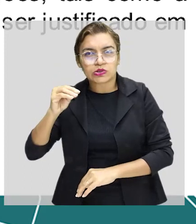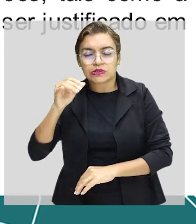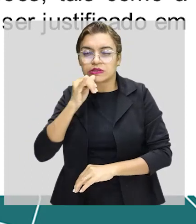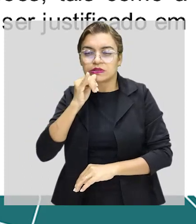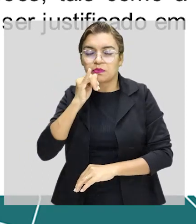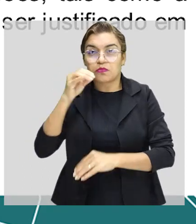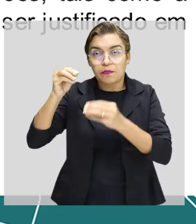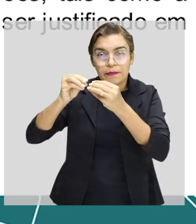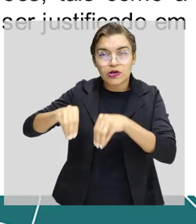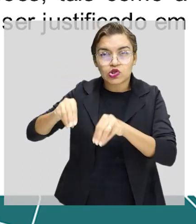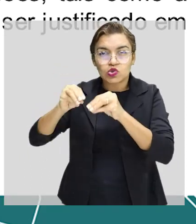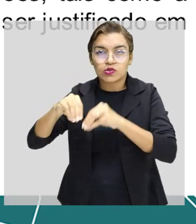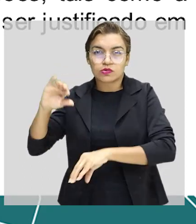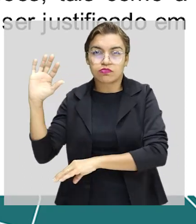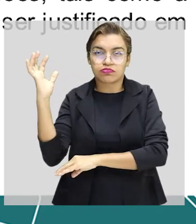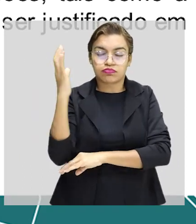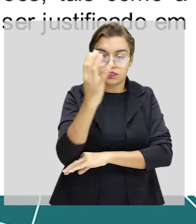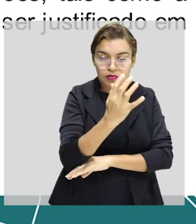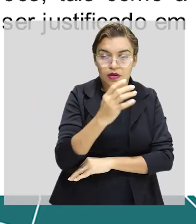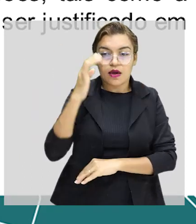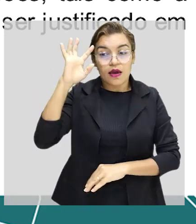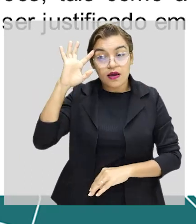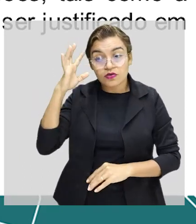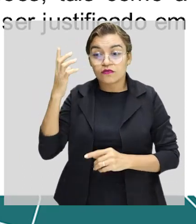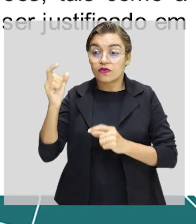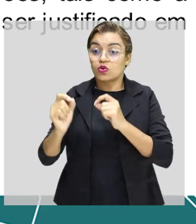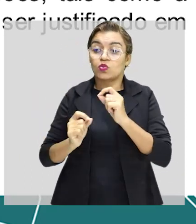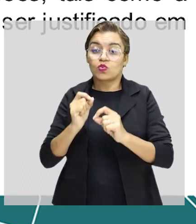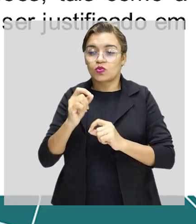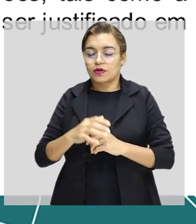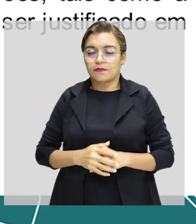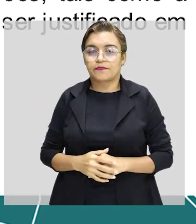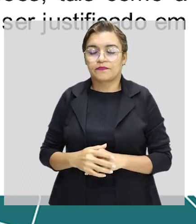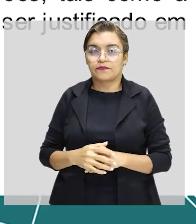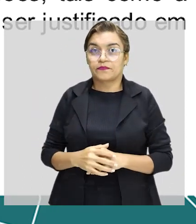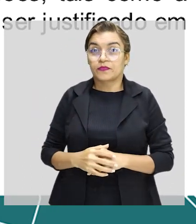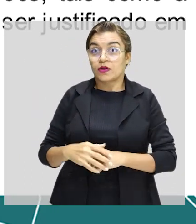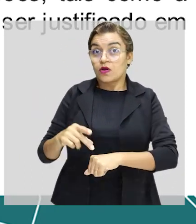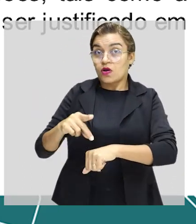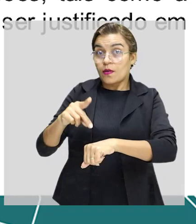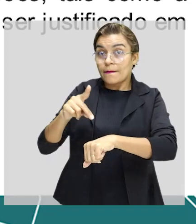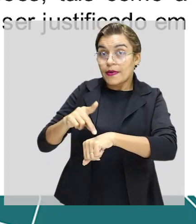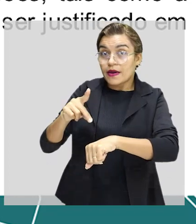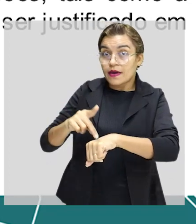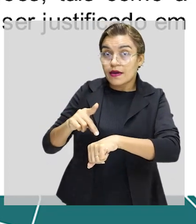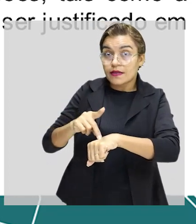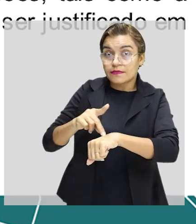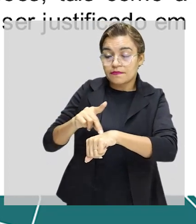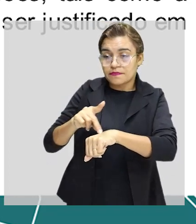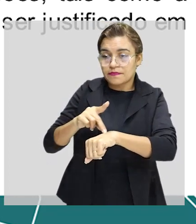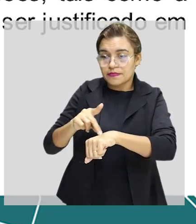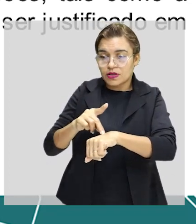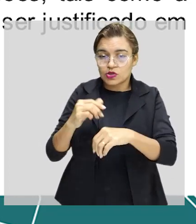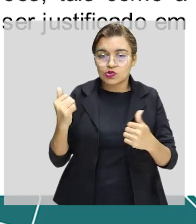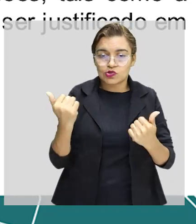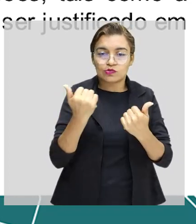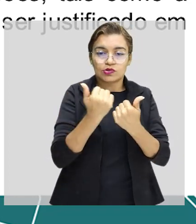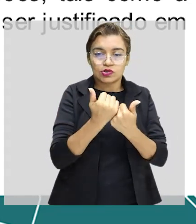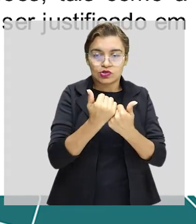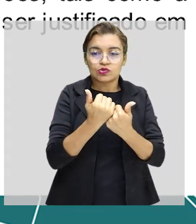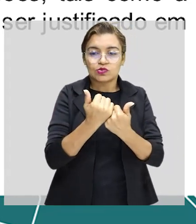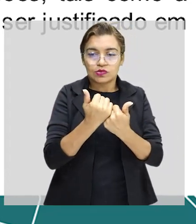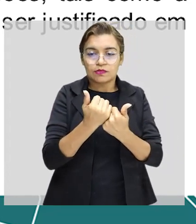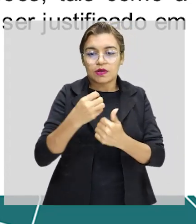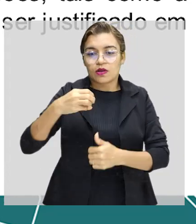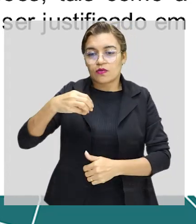dos fornos da indústria. O carvão vegetal foi então substituído pelo carvão mineral. Entretanto,